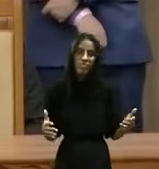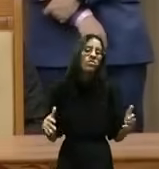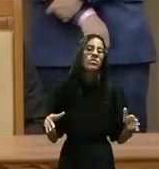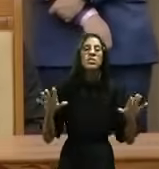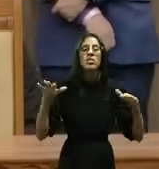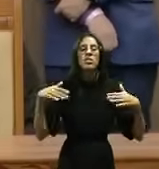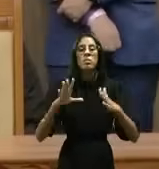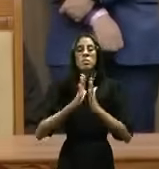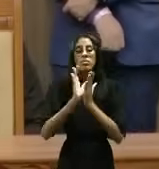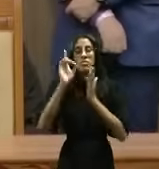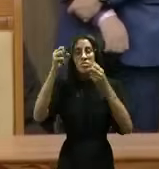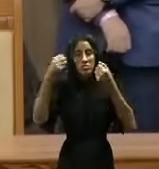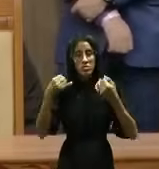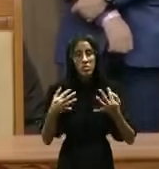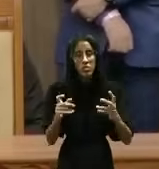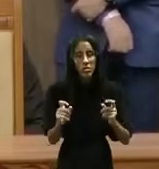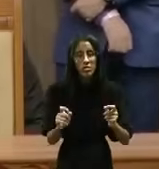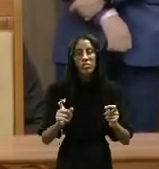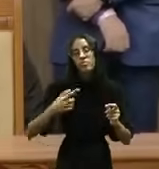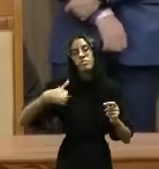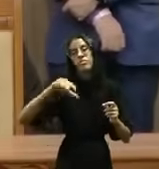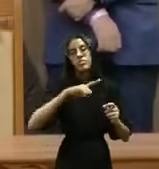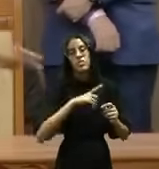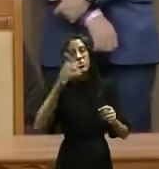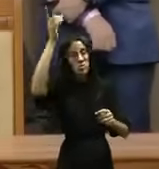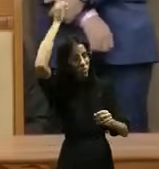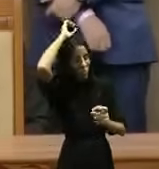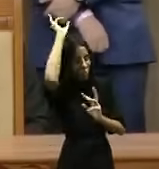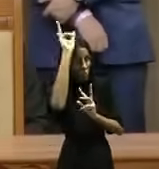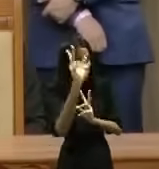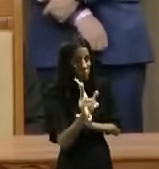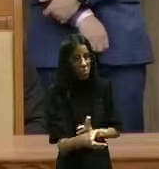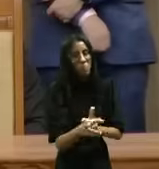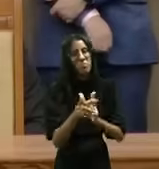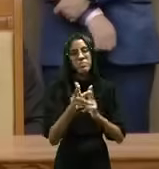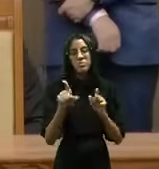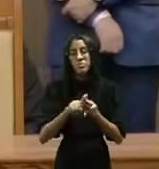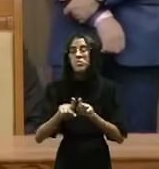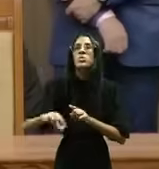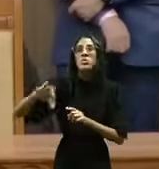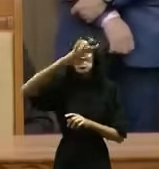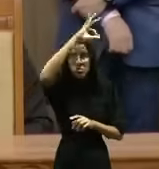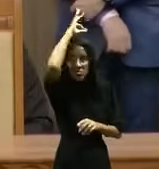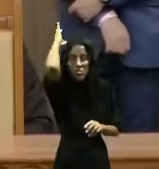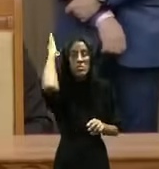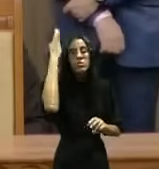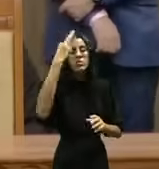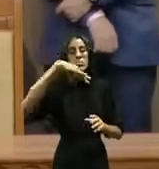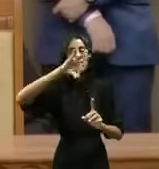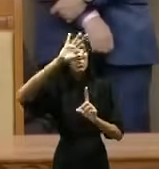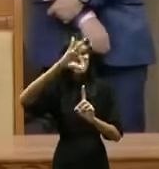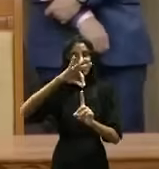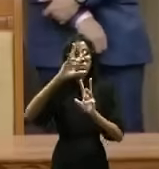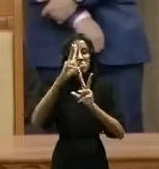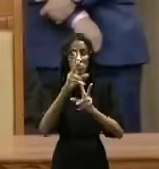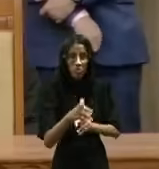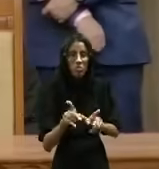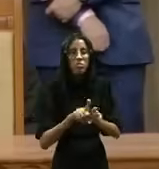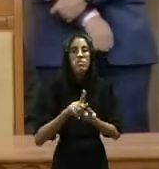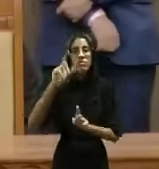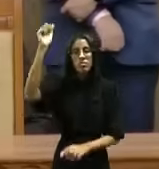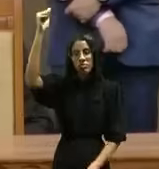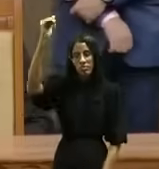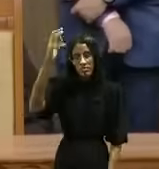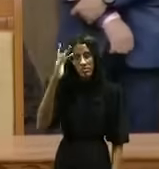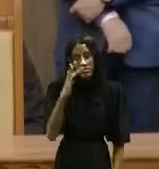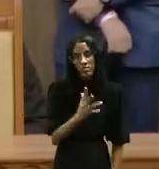igreja é que todos tenham os mesmos dons é que todos sejam dirigidos pelo mesmo espírito santo é que todos tenham a graça de